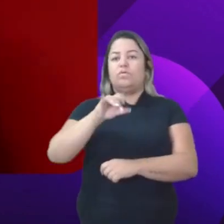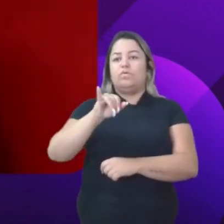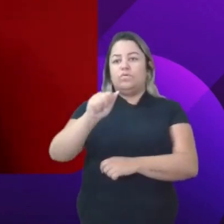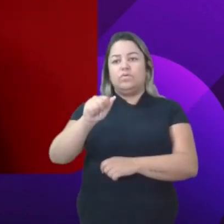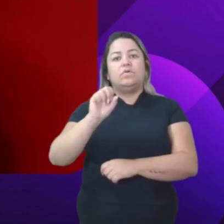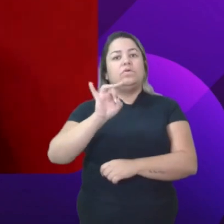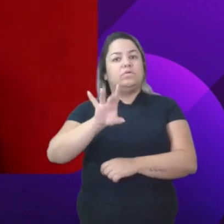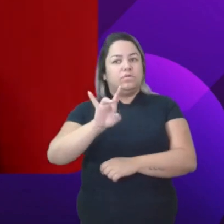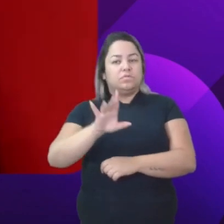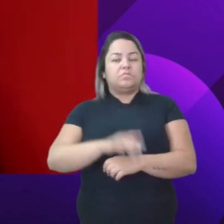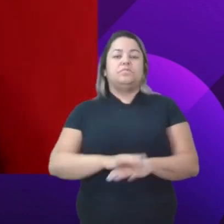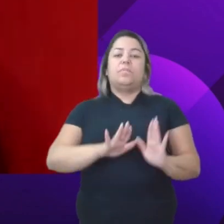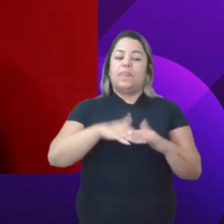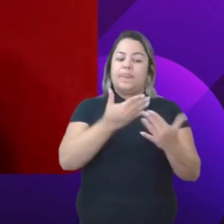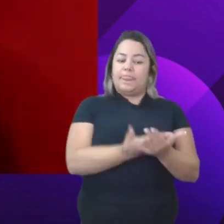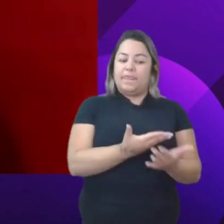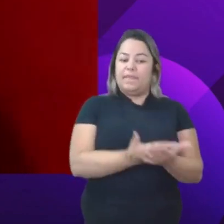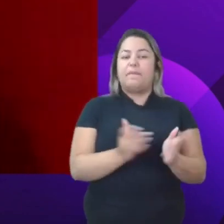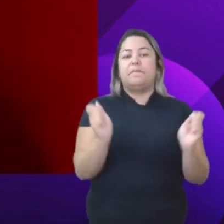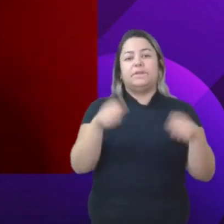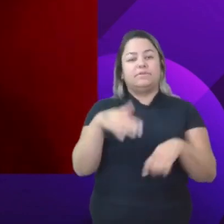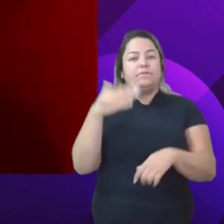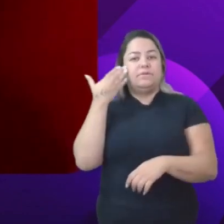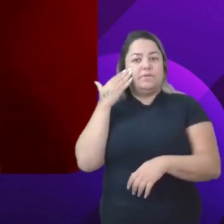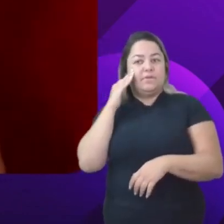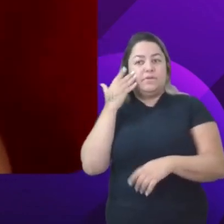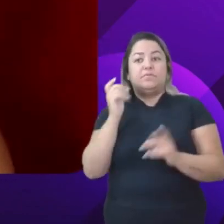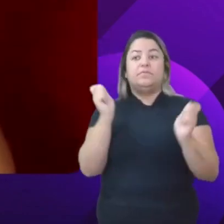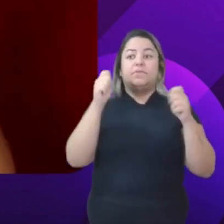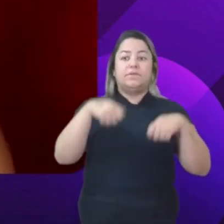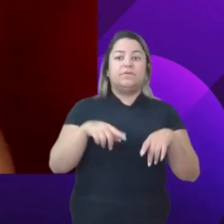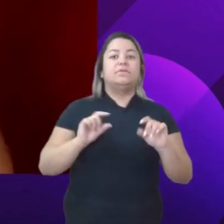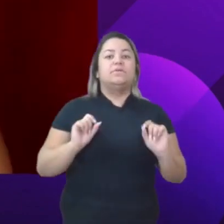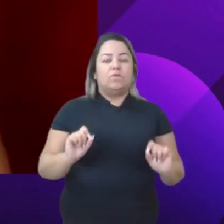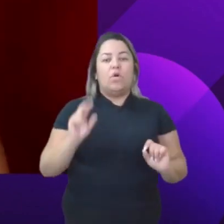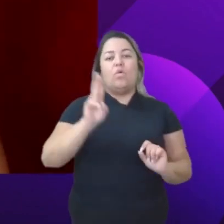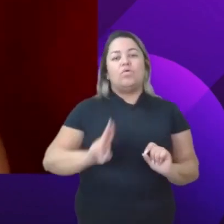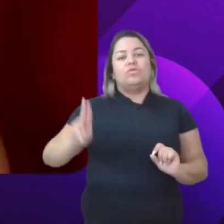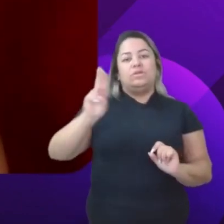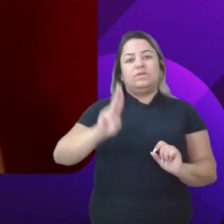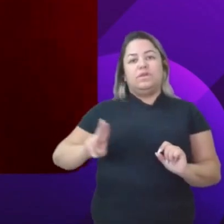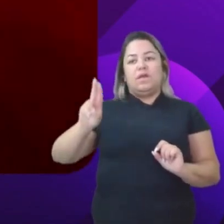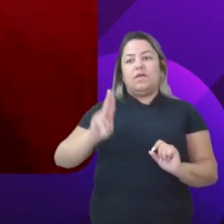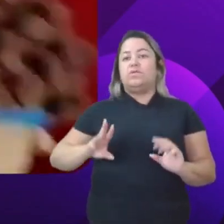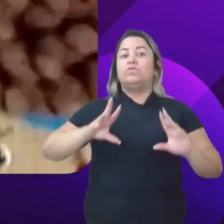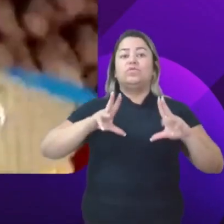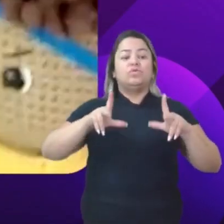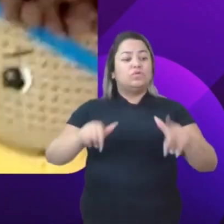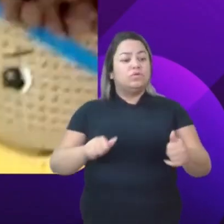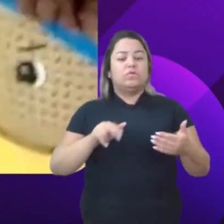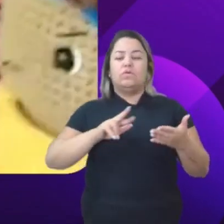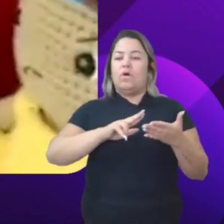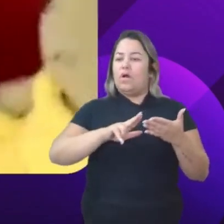Então, para isso, a escola precisa compreender que nós precisamos utilizar de